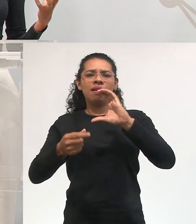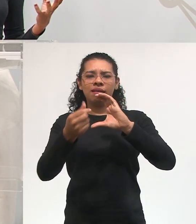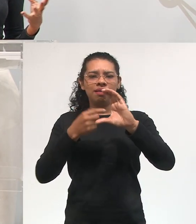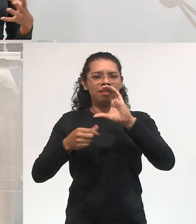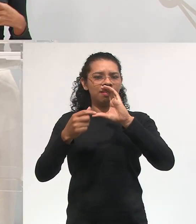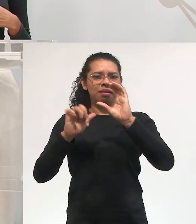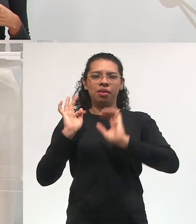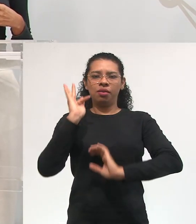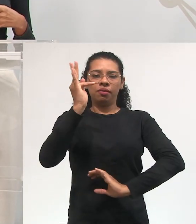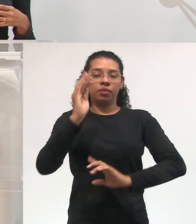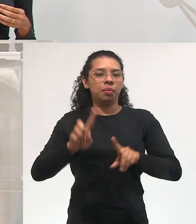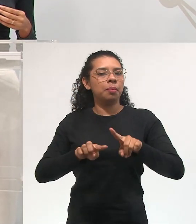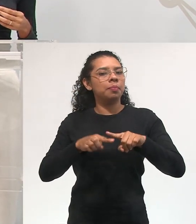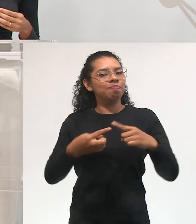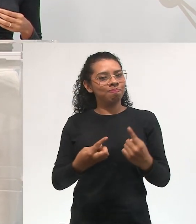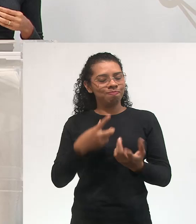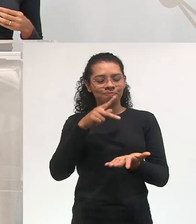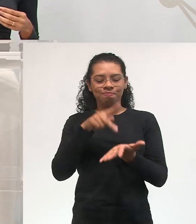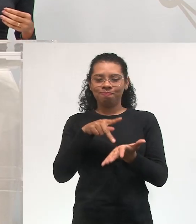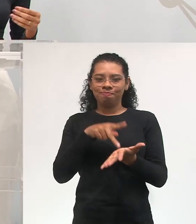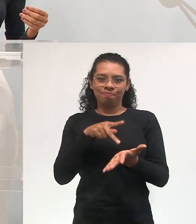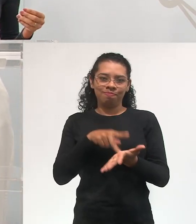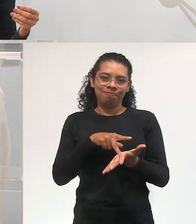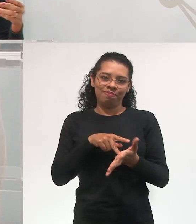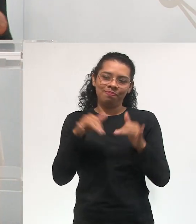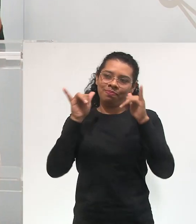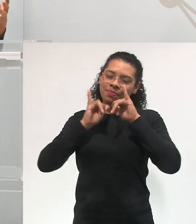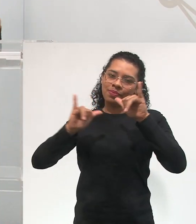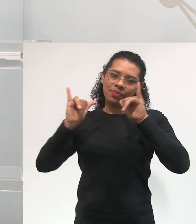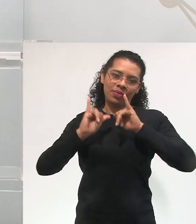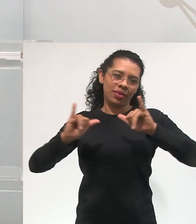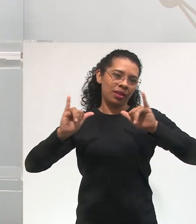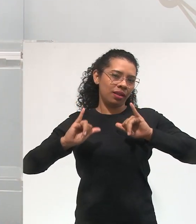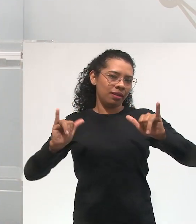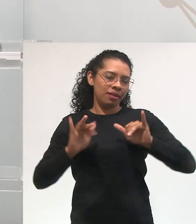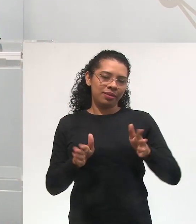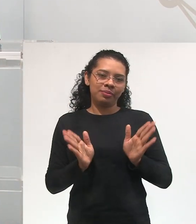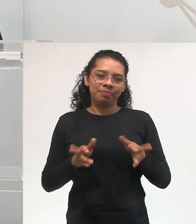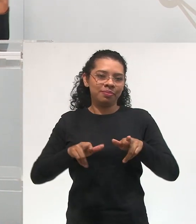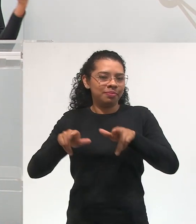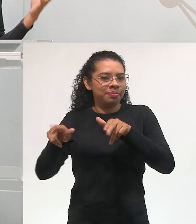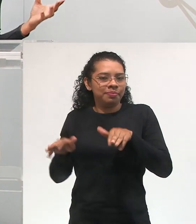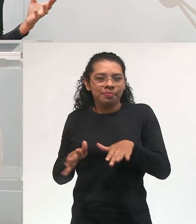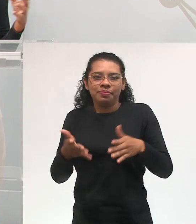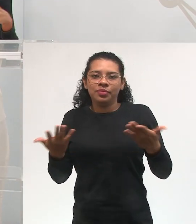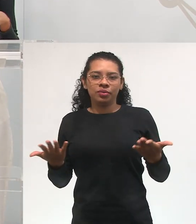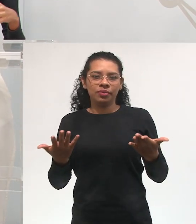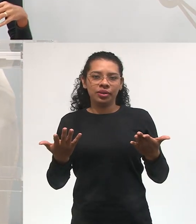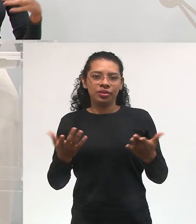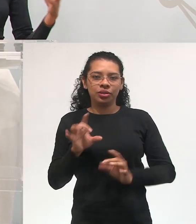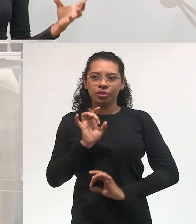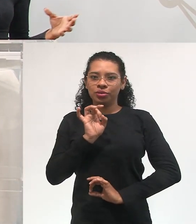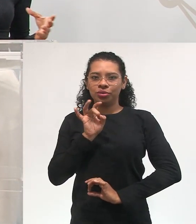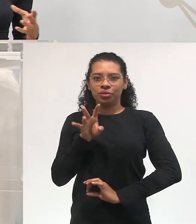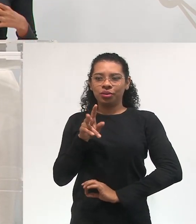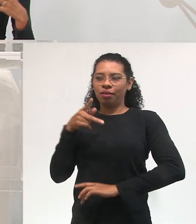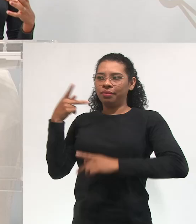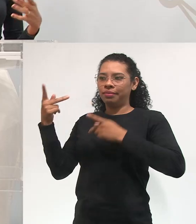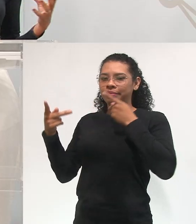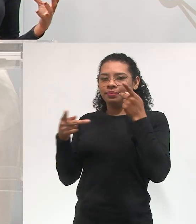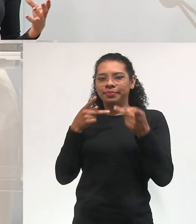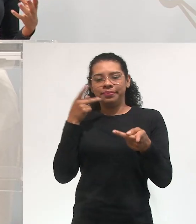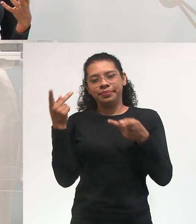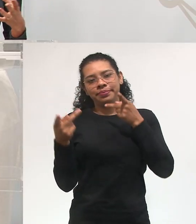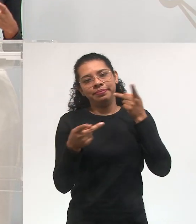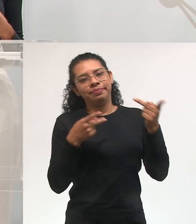na realidade, nós sabemos que esse discurso se constitui mais numa falácia do que em